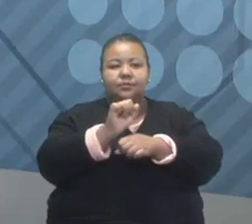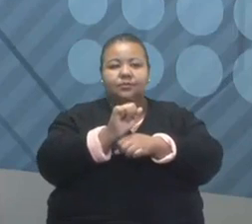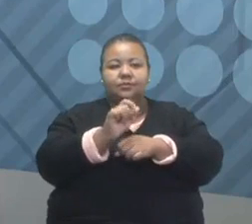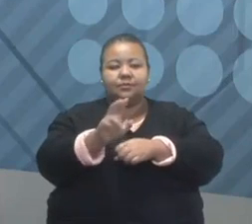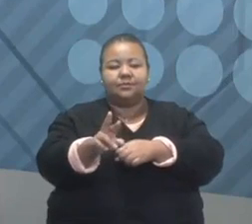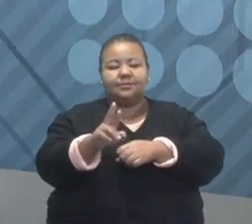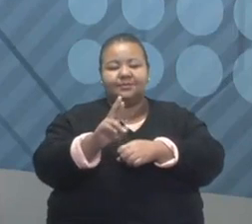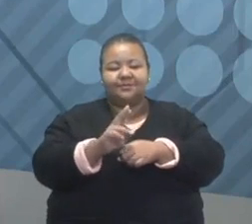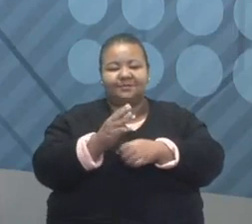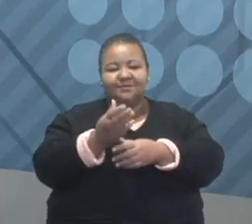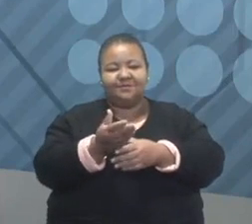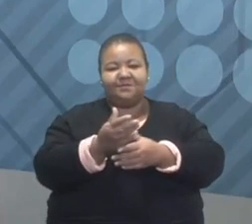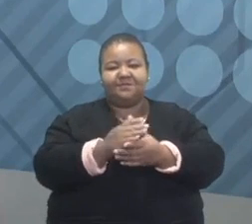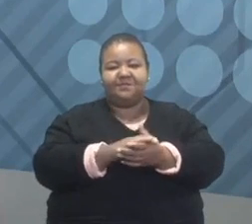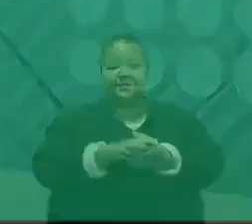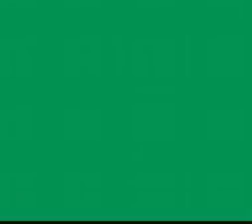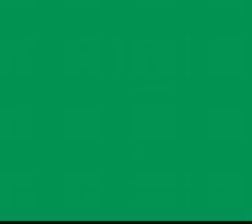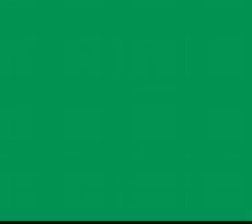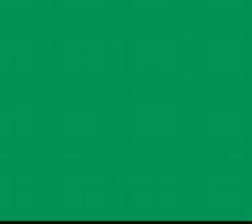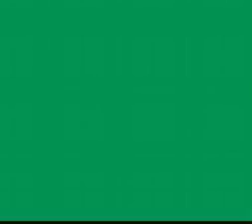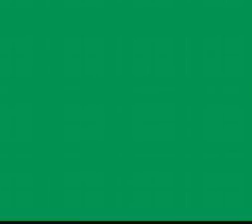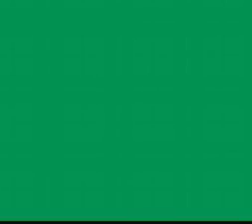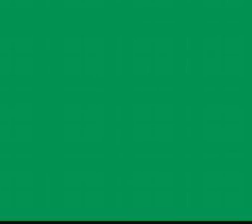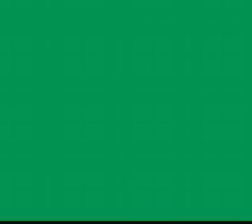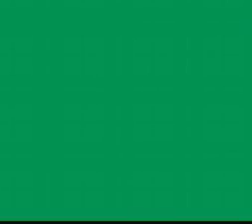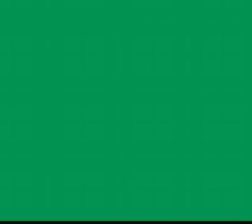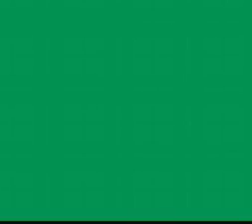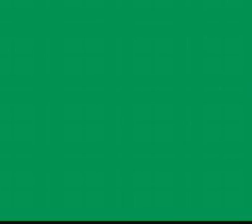sua contribuição.